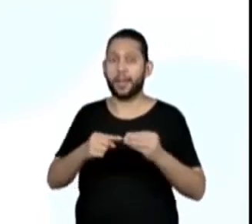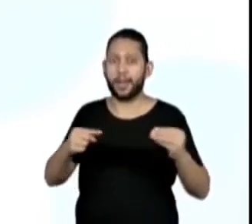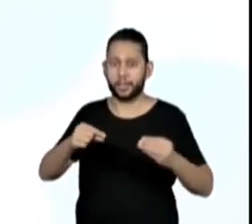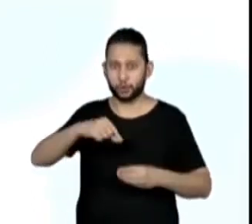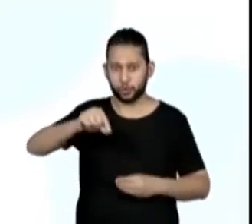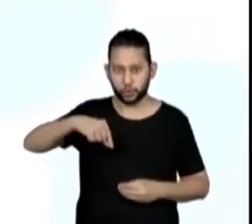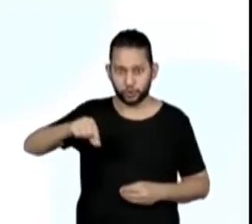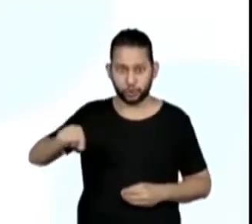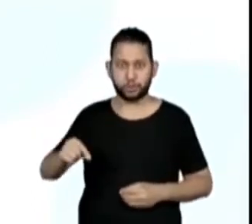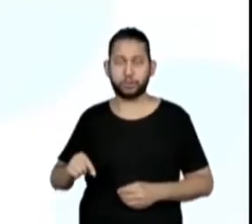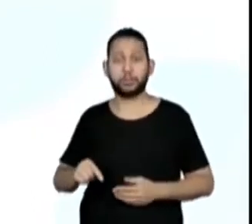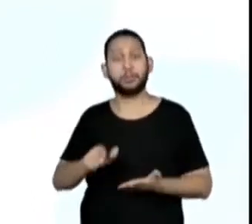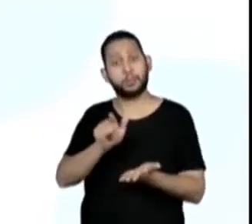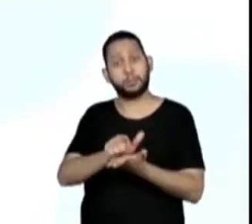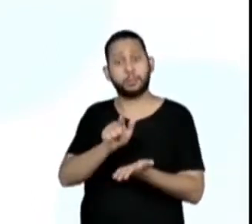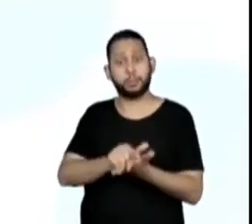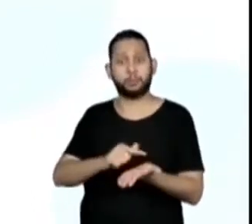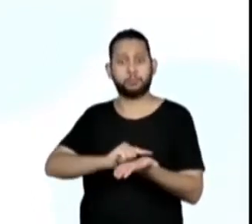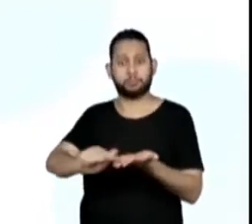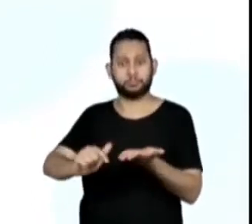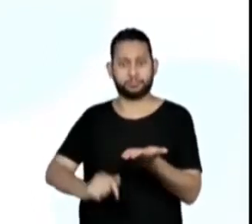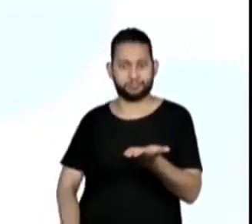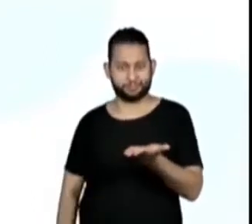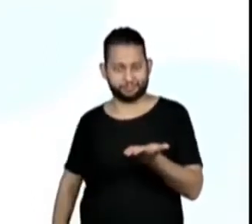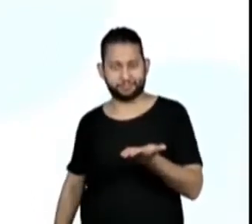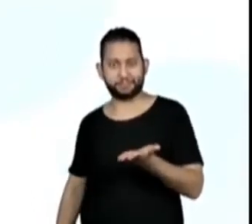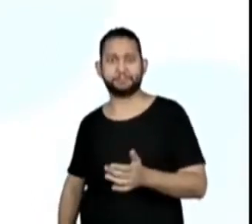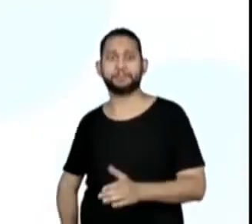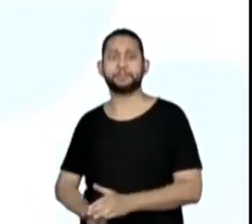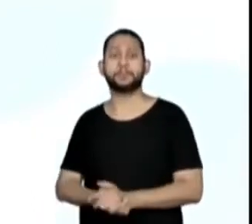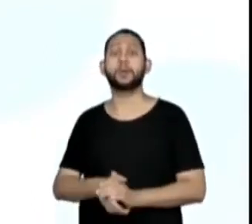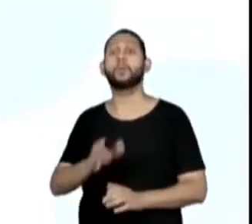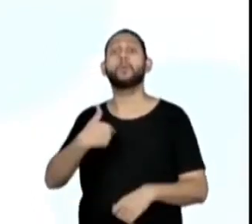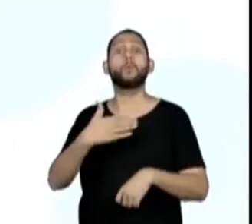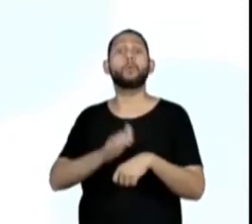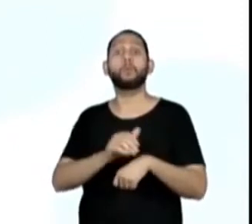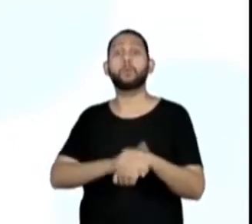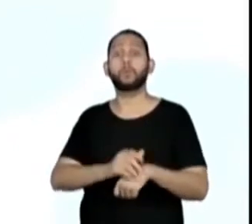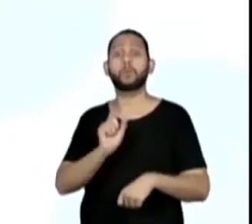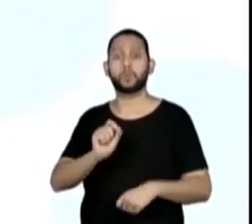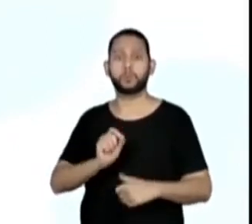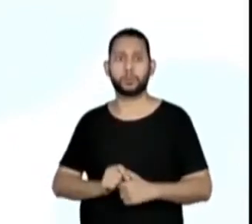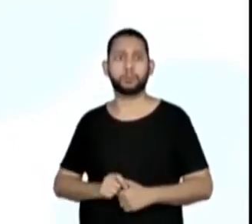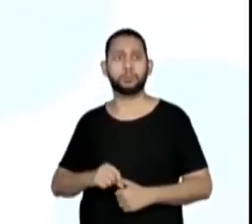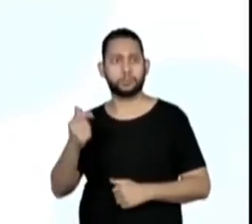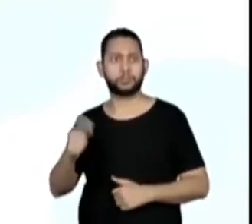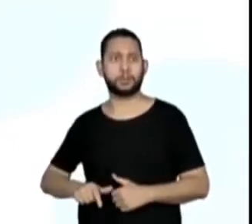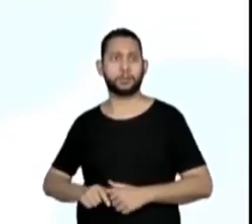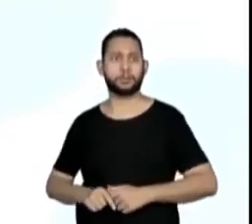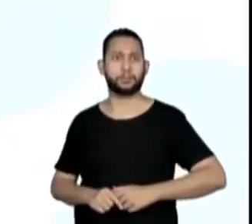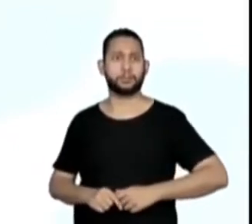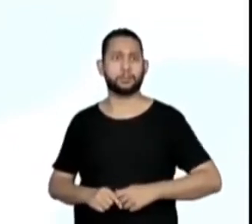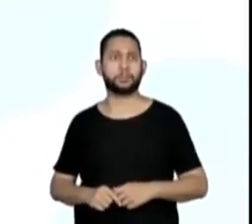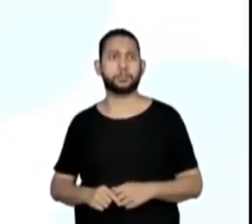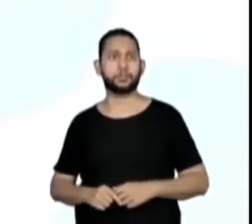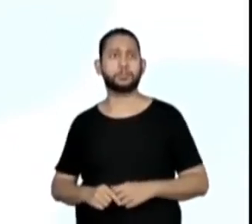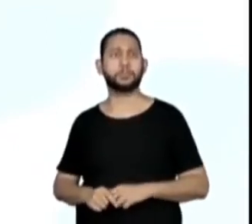E a folha, tá bem? Então, turma, o que vocês vão fazer é o seguinte, eu vou avançar aqui.